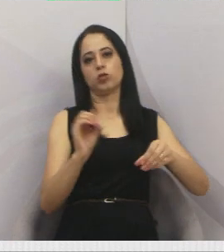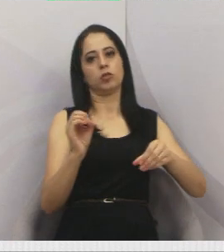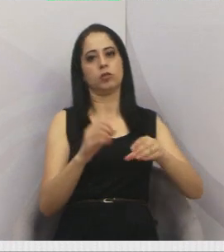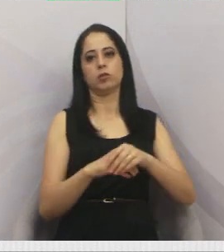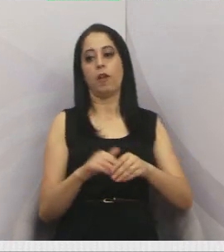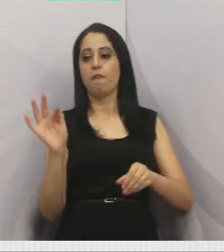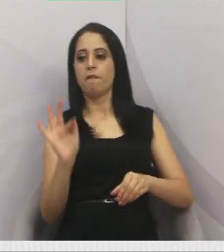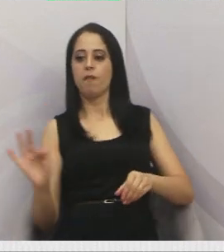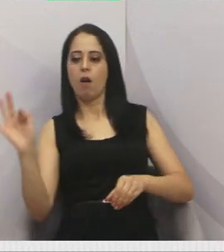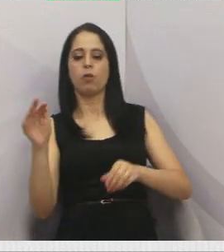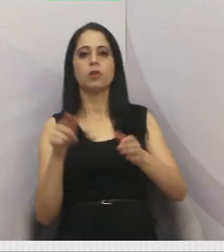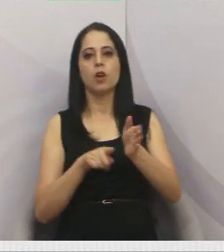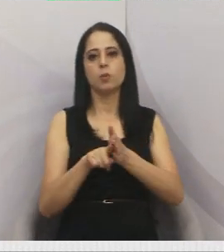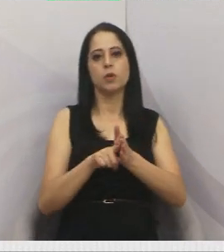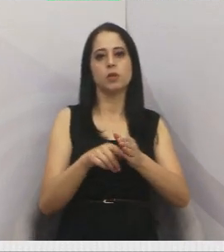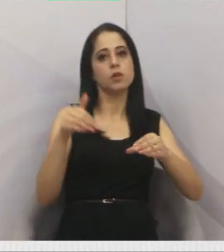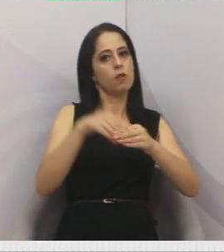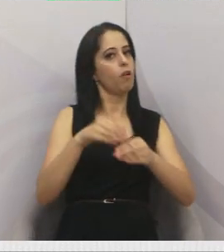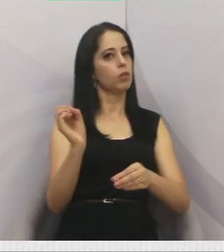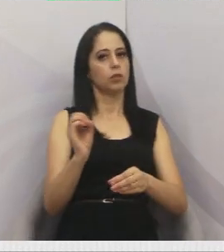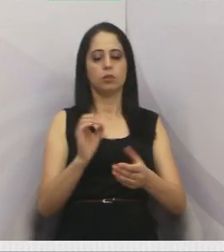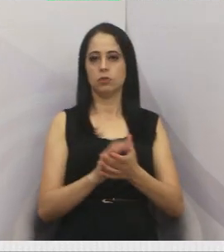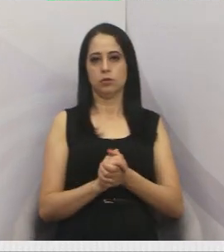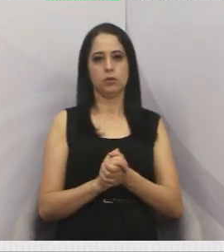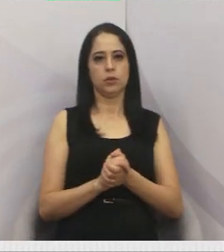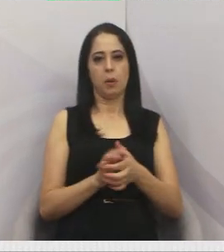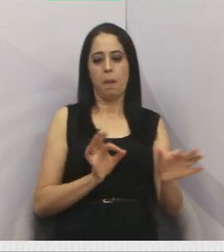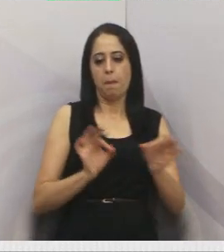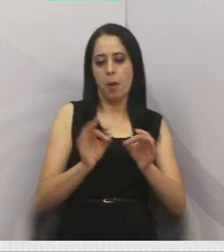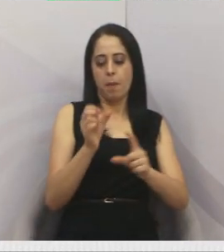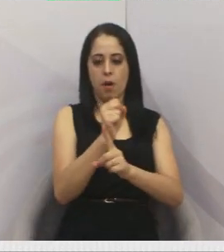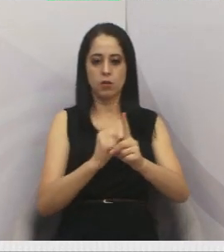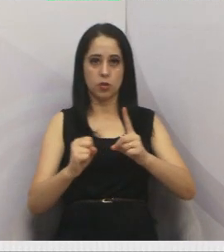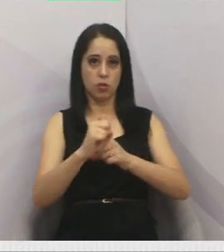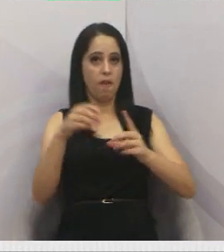Entidades Acadêmicas, voto em branco. Segmento